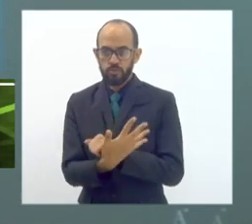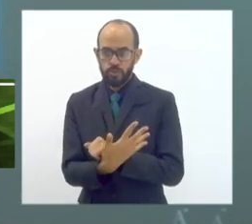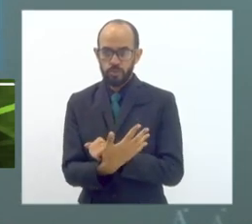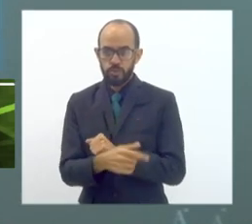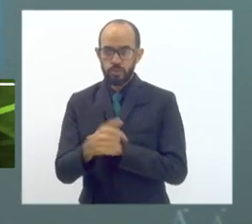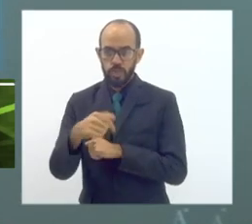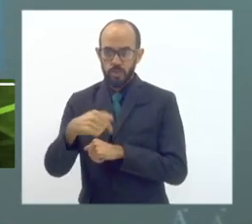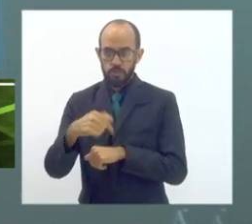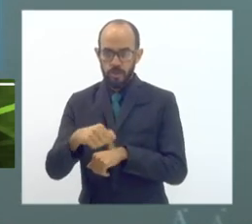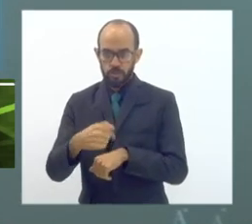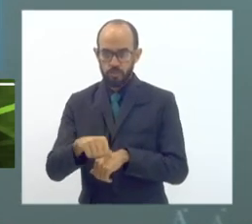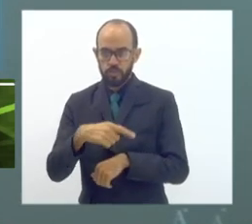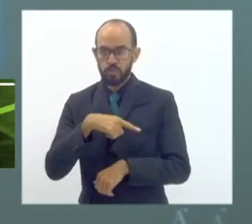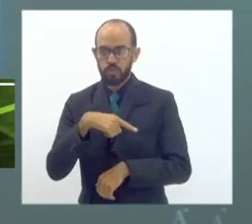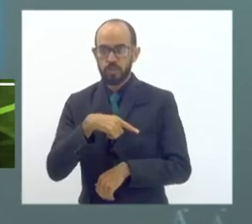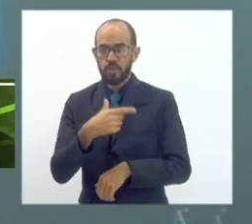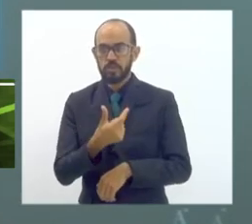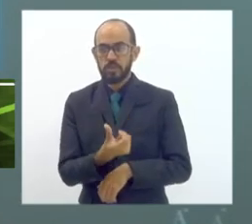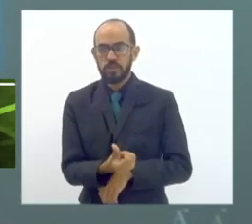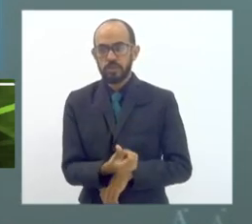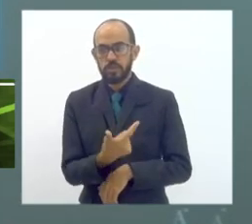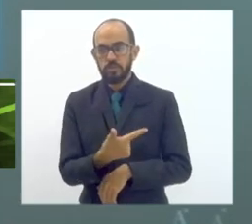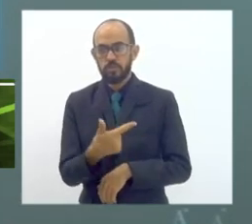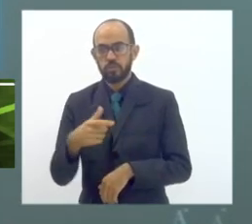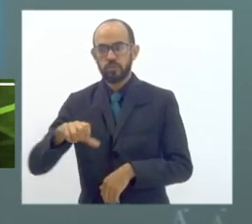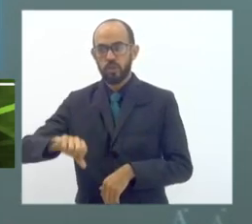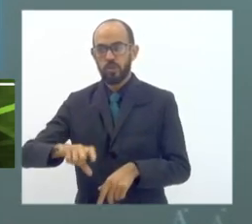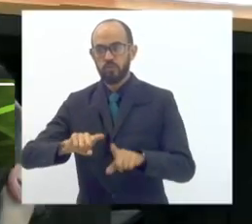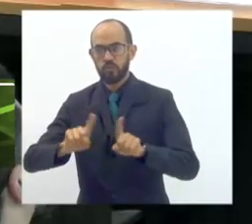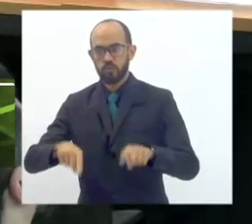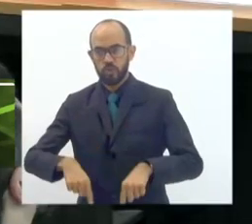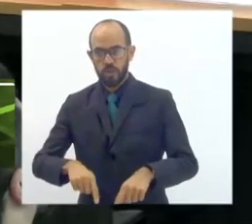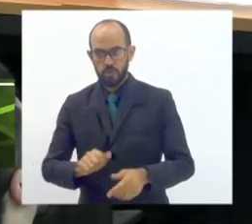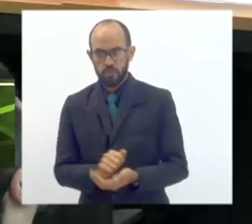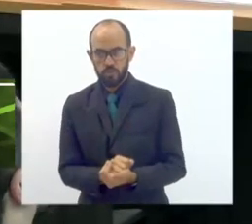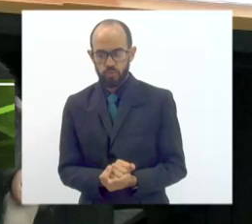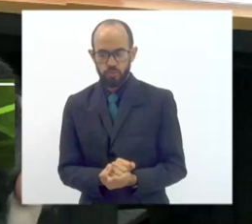629 colaboradores. Ali, no miolo